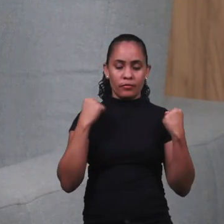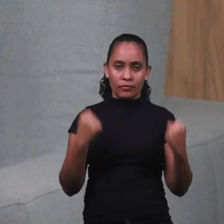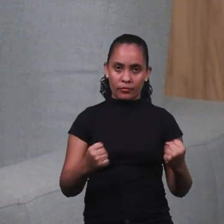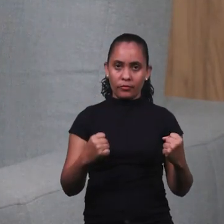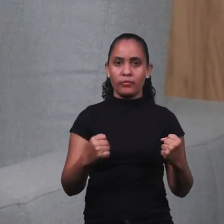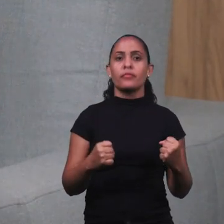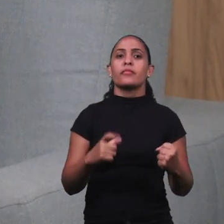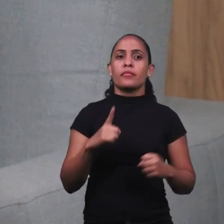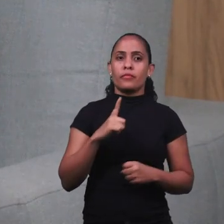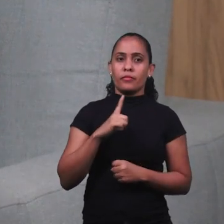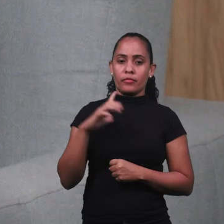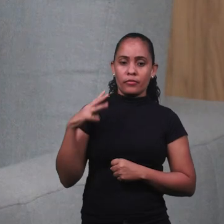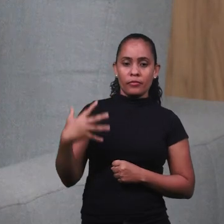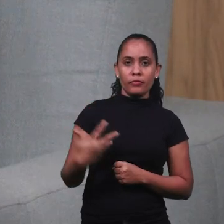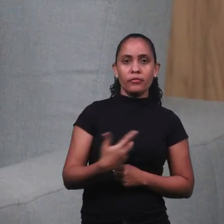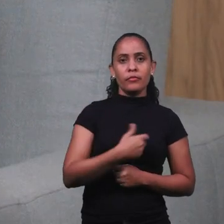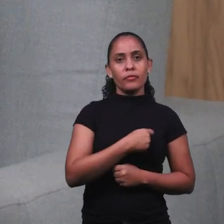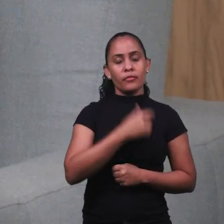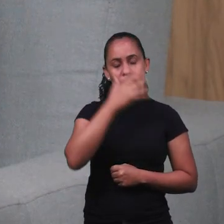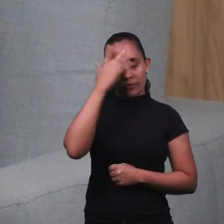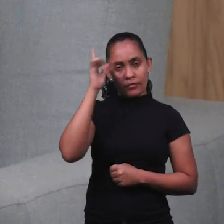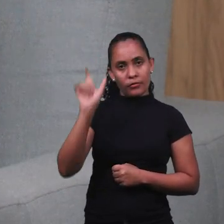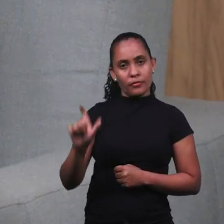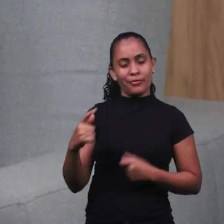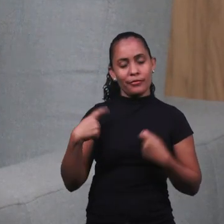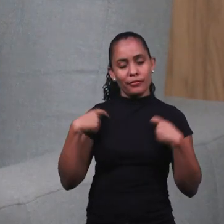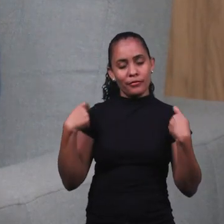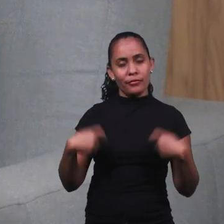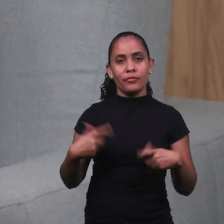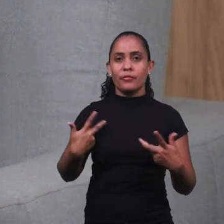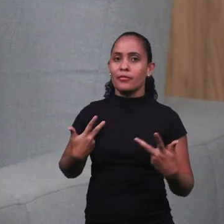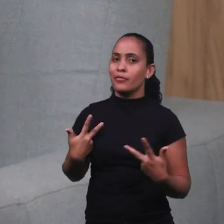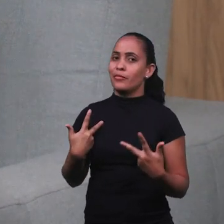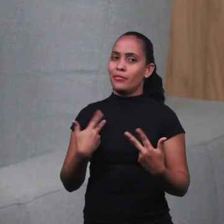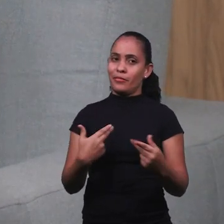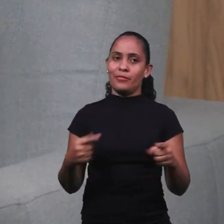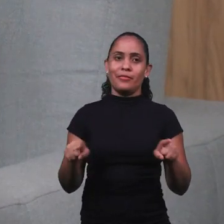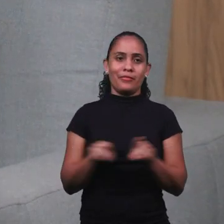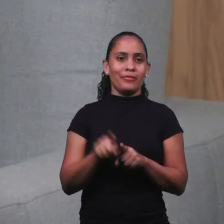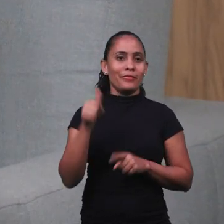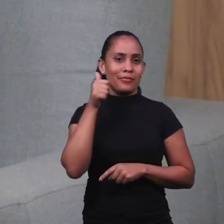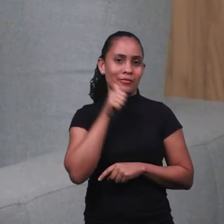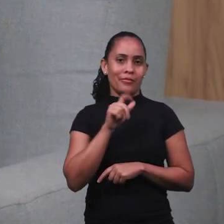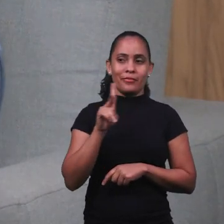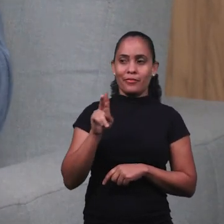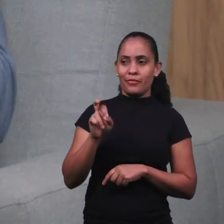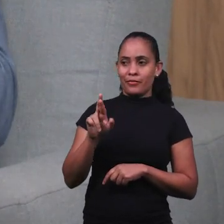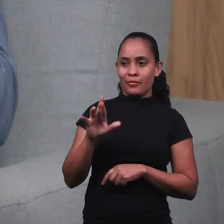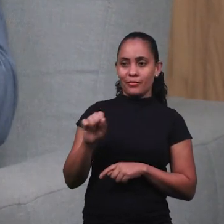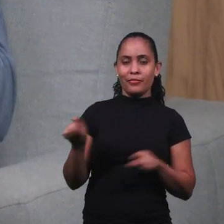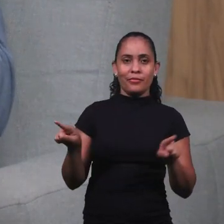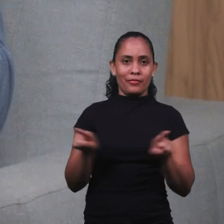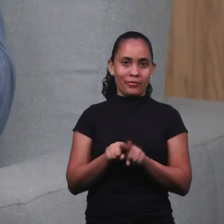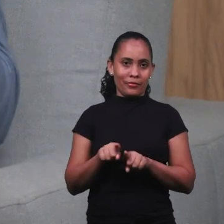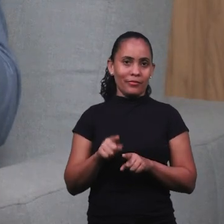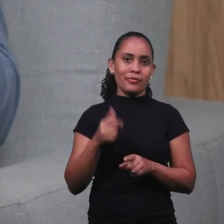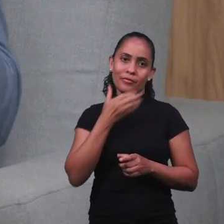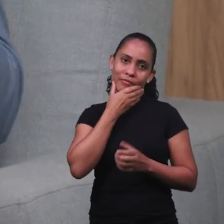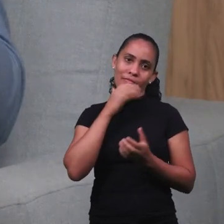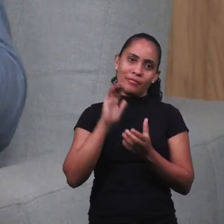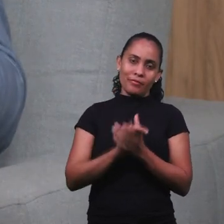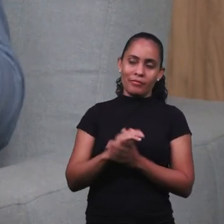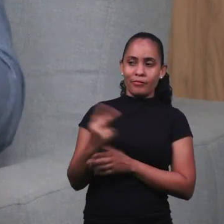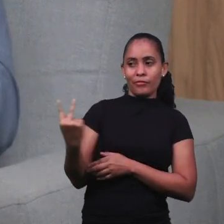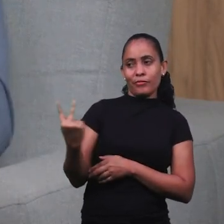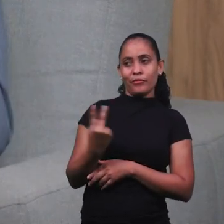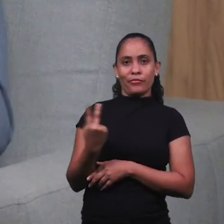vai alcançar a vida daquele que é necessitado, assim como foi a experiência da nossa irmã Vera, do seu esposo, que foram